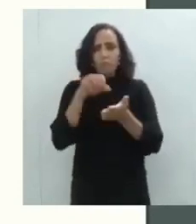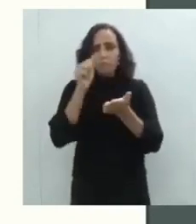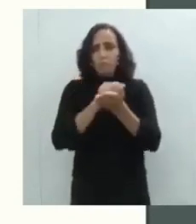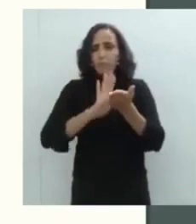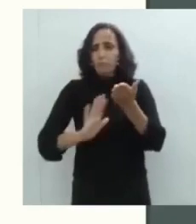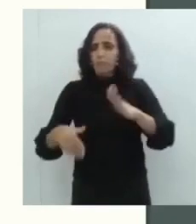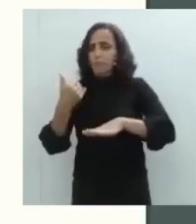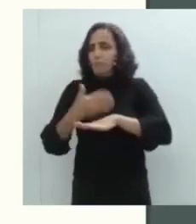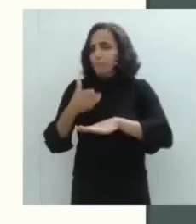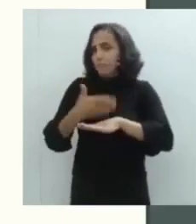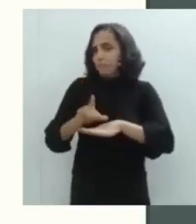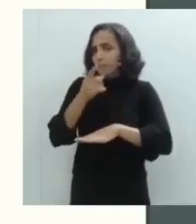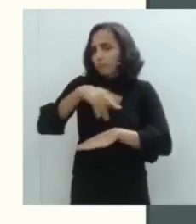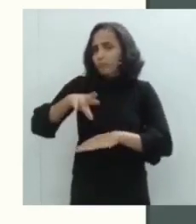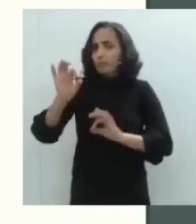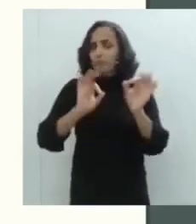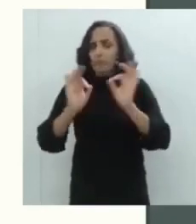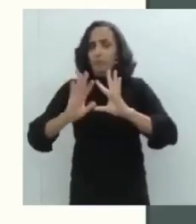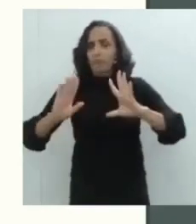prática,